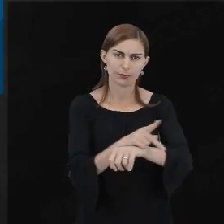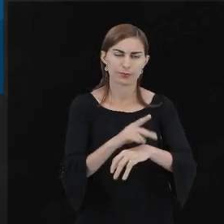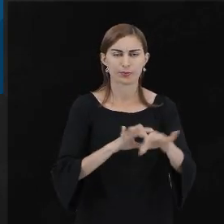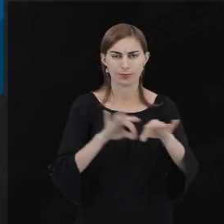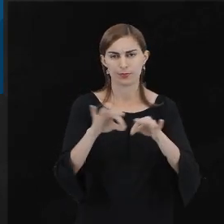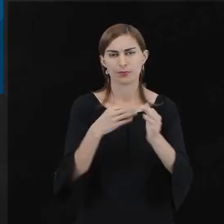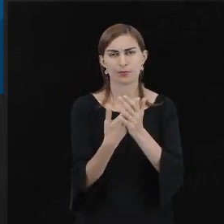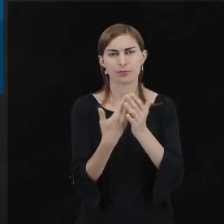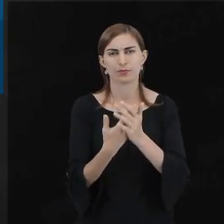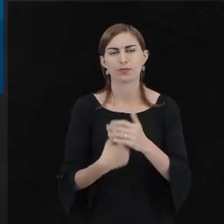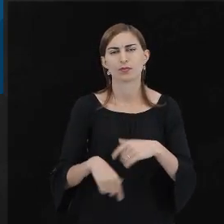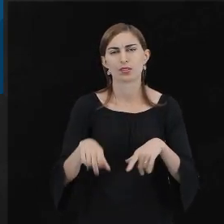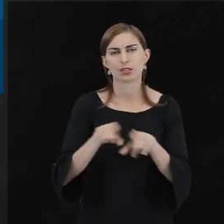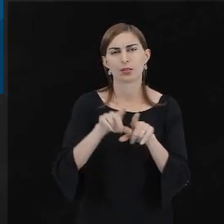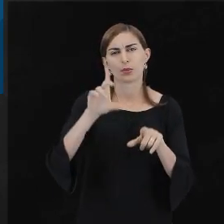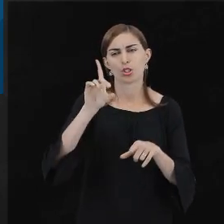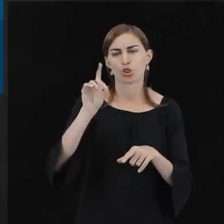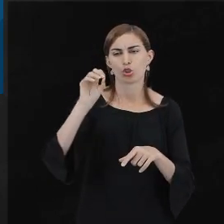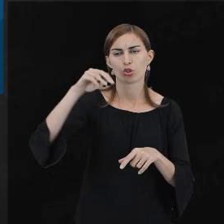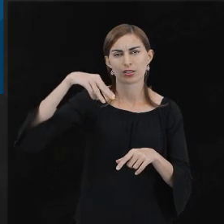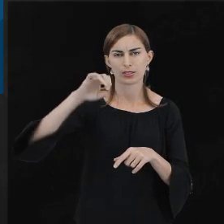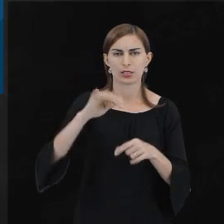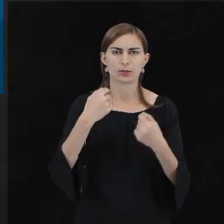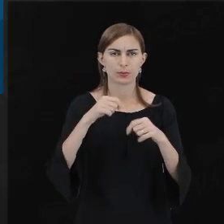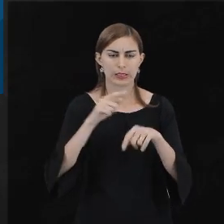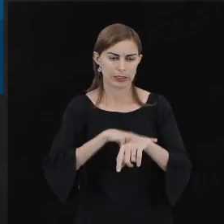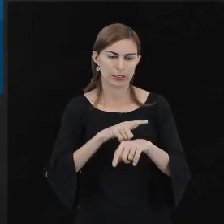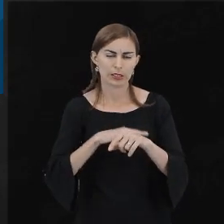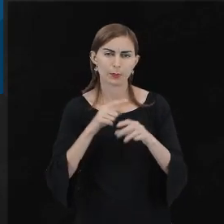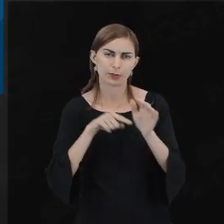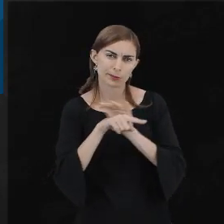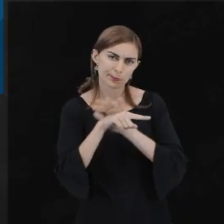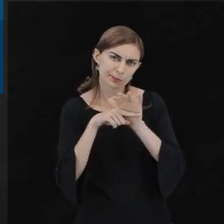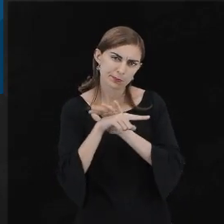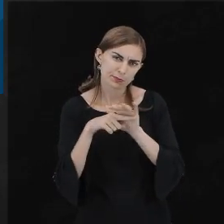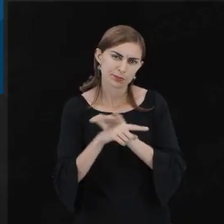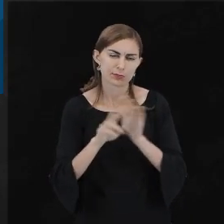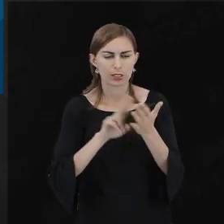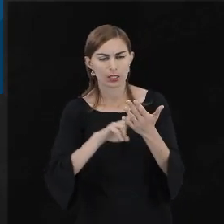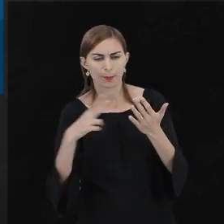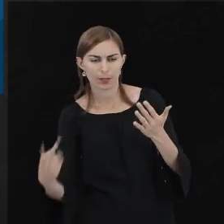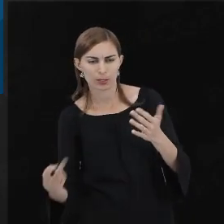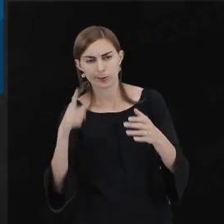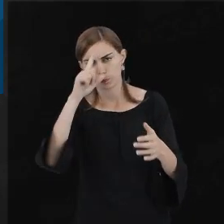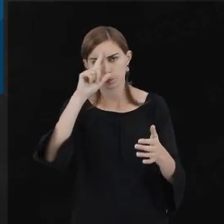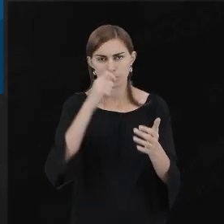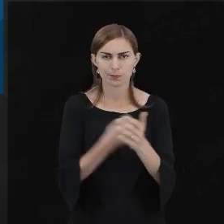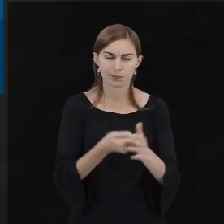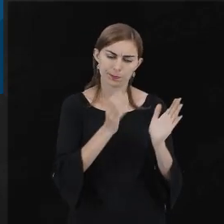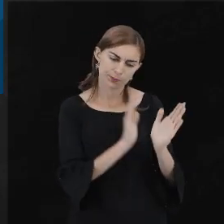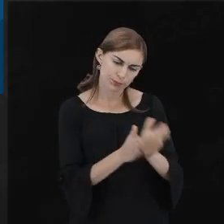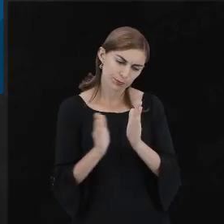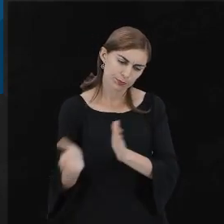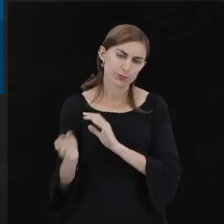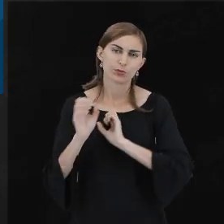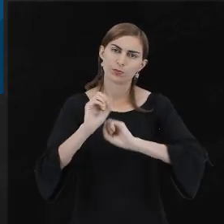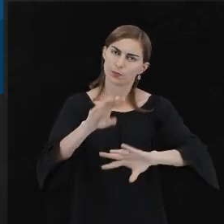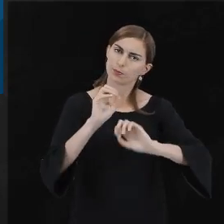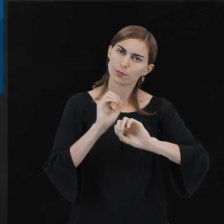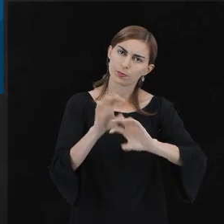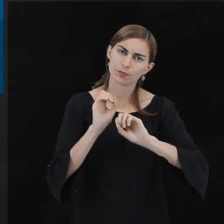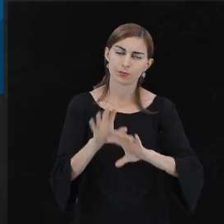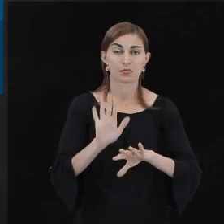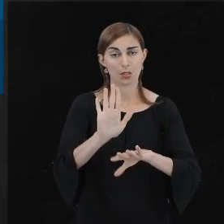ensino, mas isso também não é considerado no tempo escolar, né? E muitas vezes esses contextos em que as aprendizagens